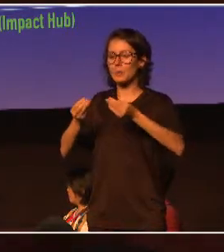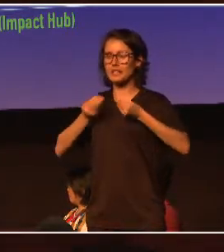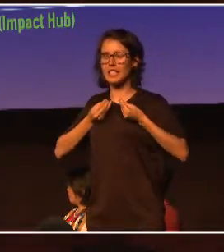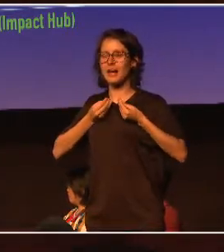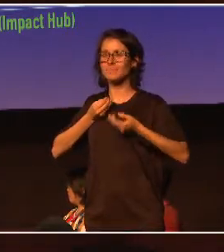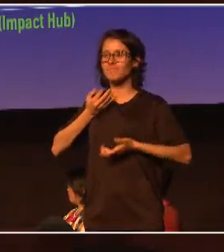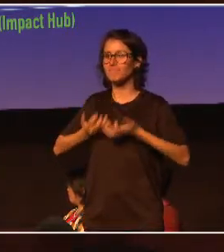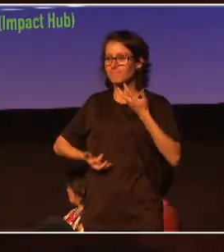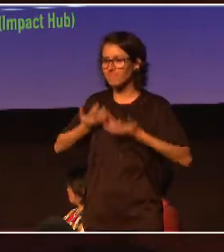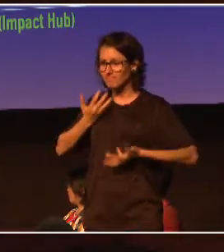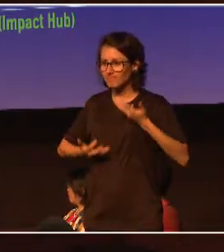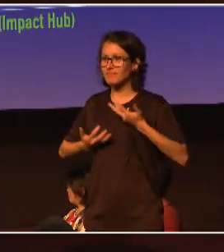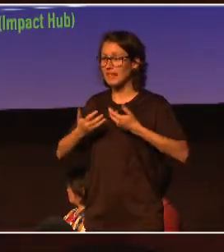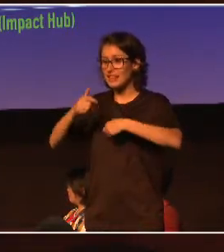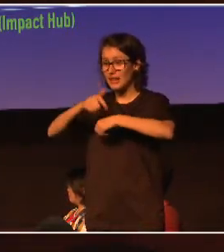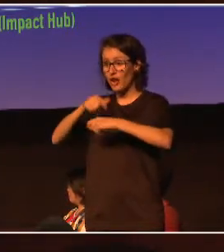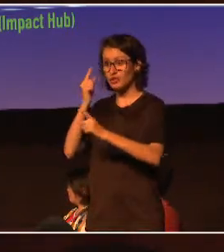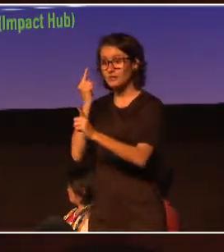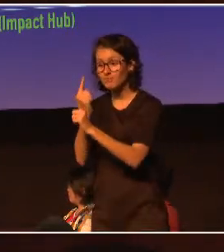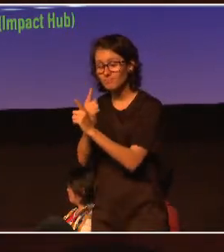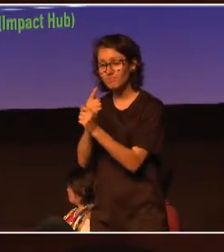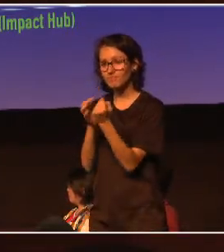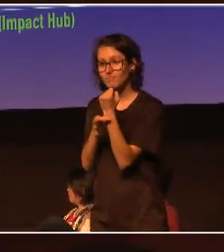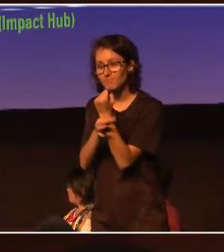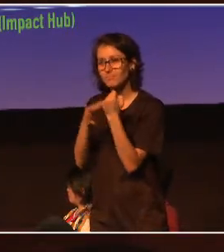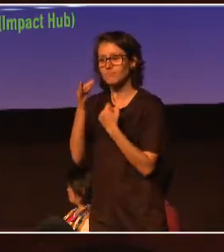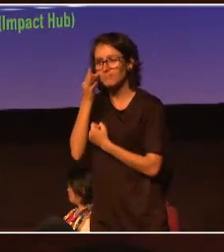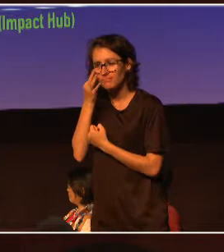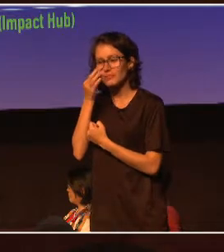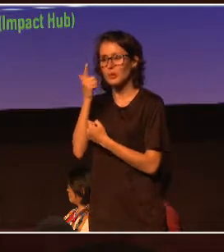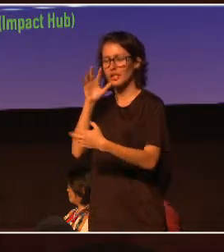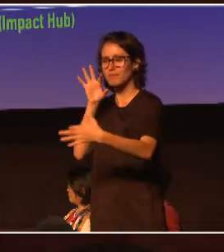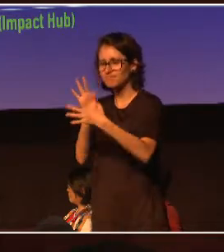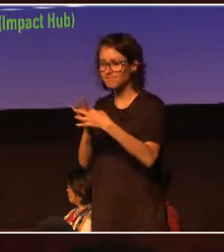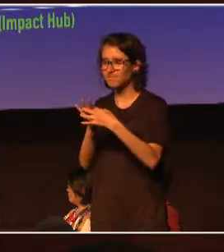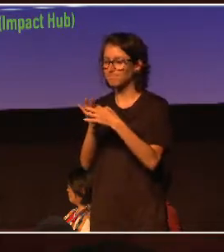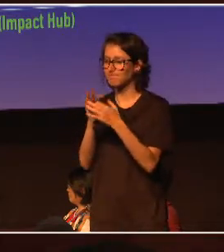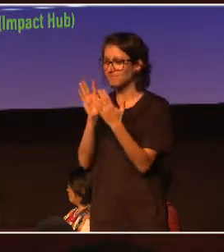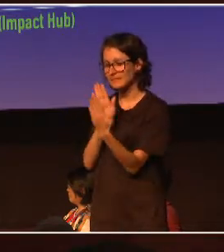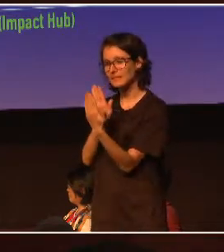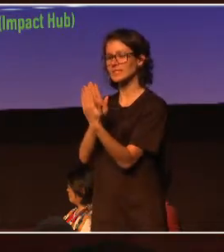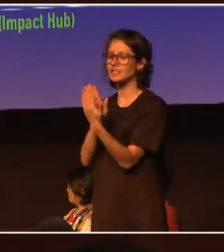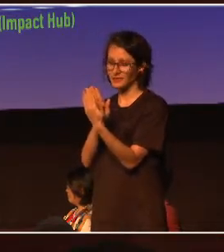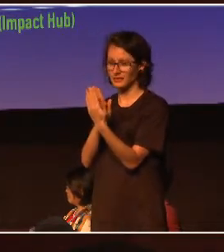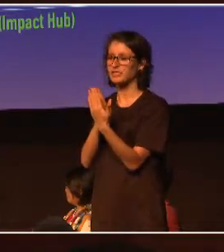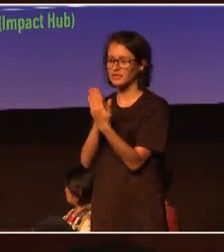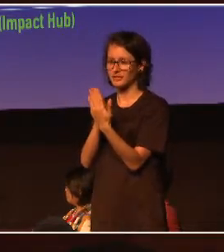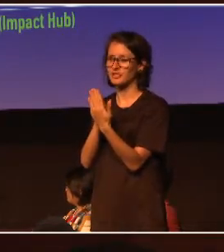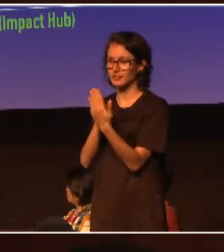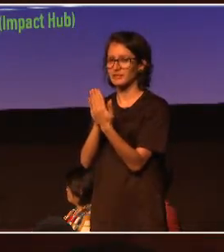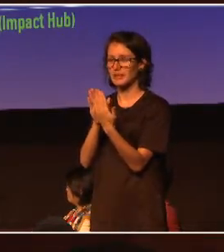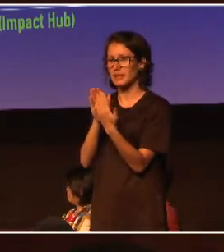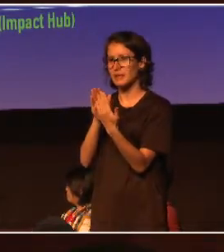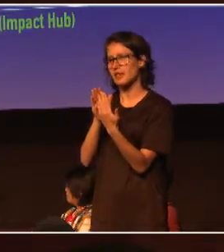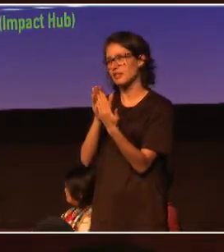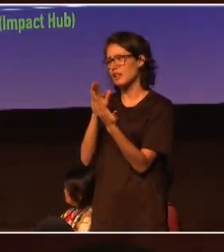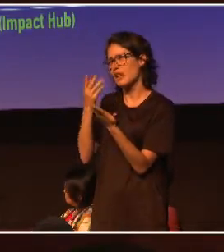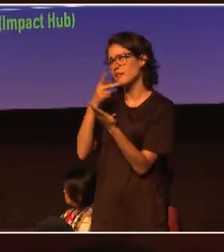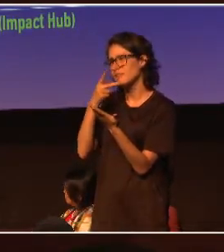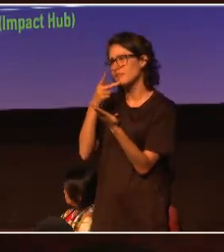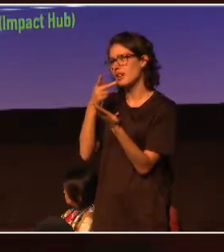E só um high five faz você gerar ocitocina. De fato, a ocitocina no longo prazo suprime